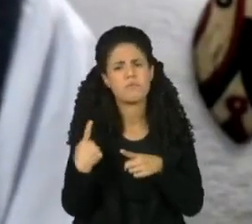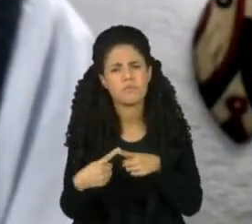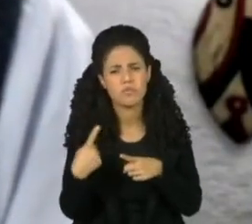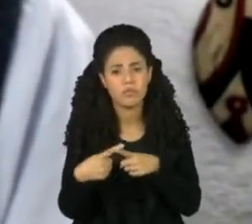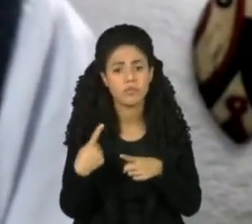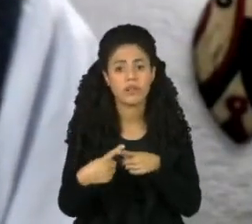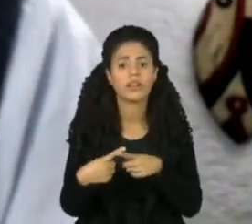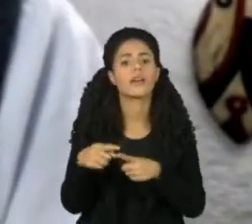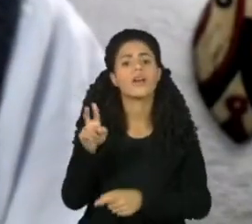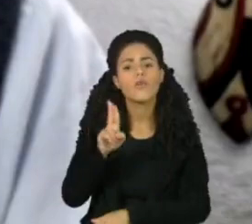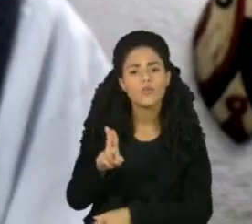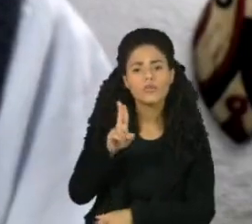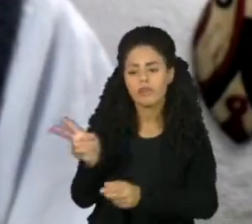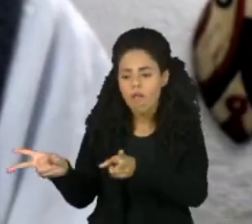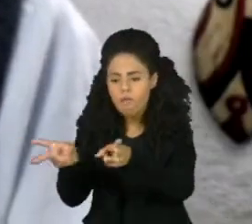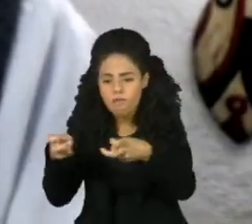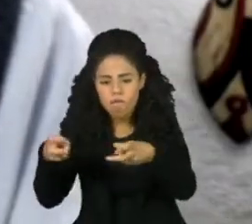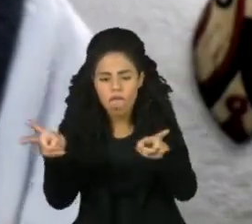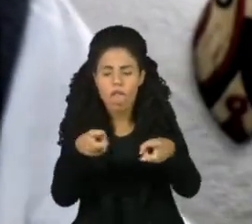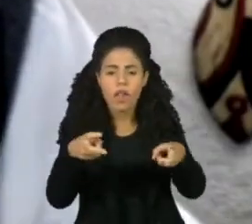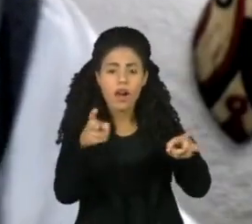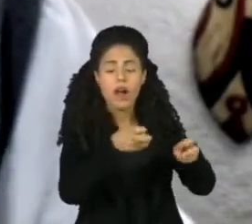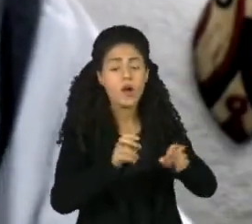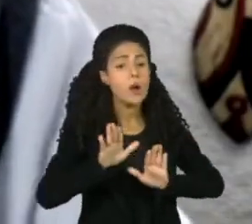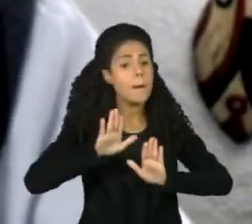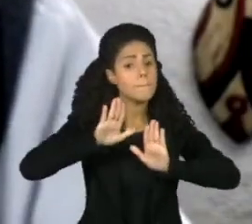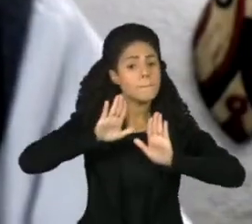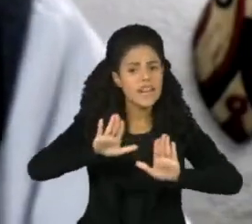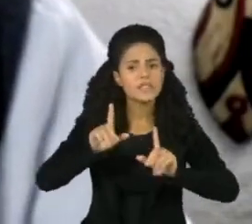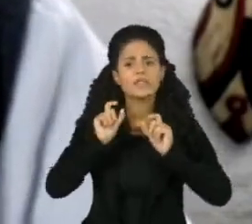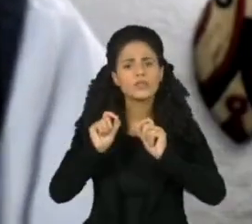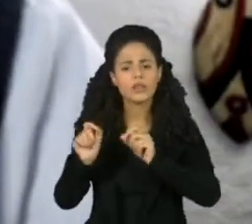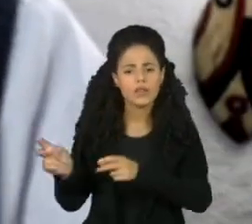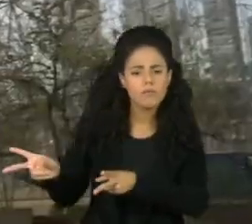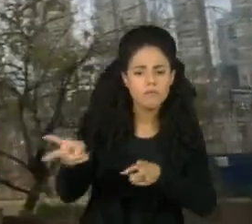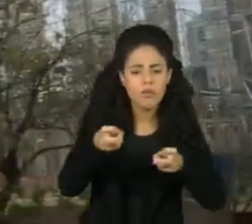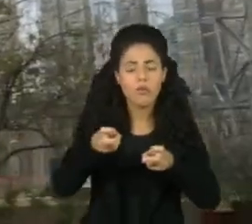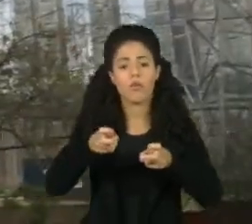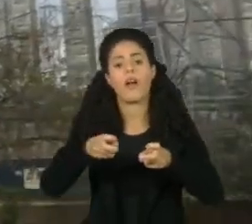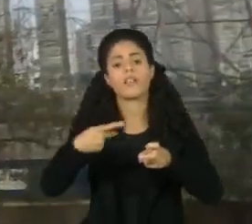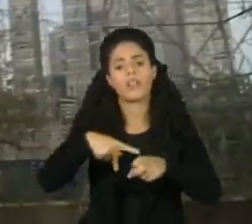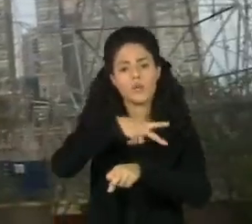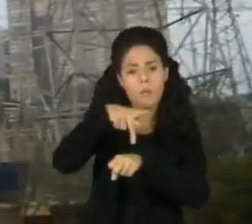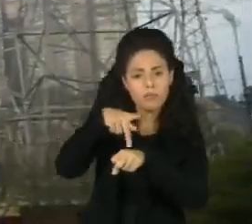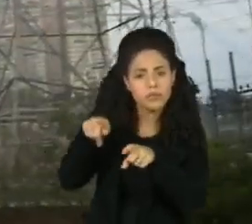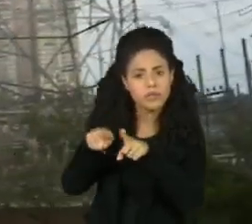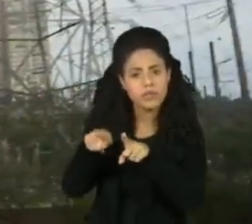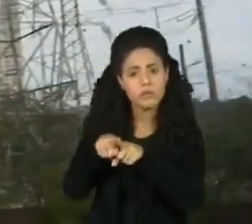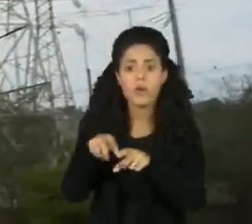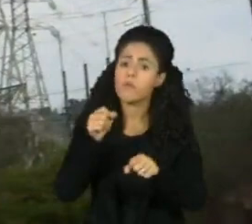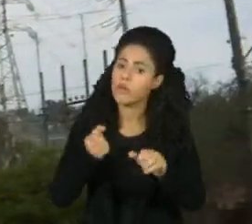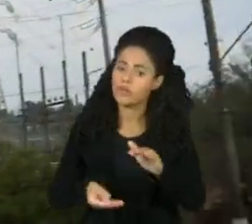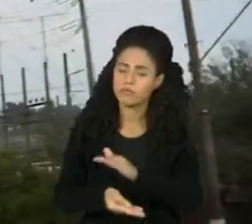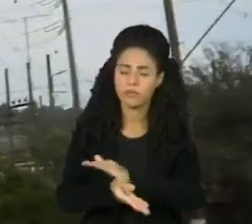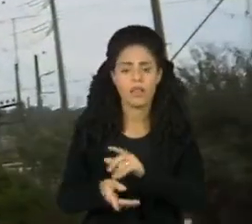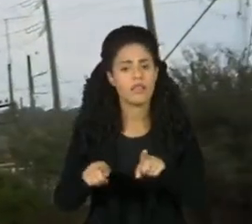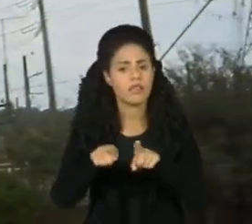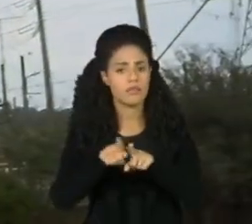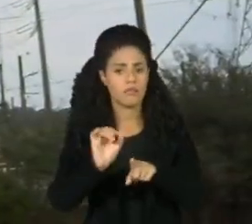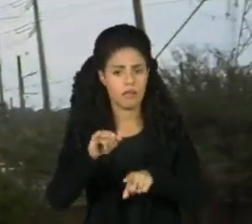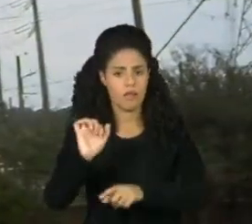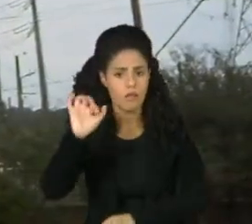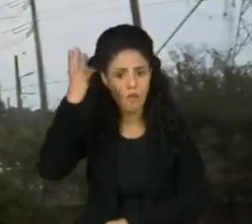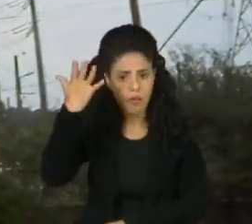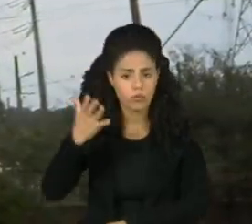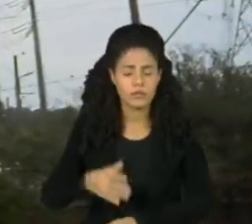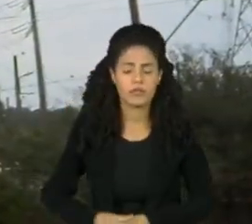vão ter mais lucro né agora nem nunca nem o país e é uma desvio dos nossos recursos que